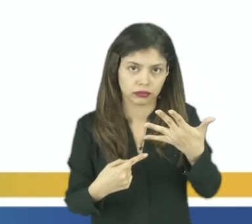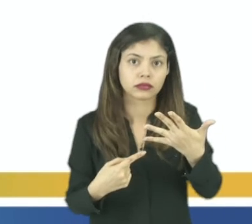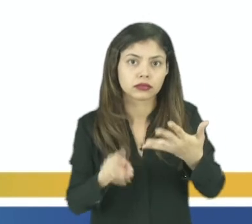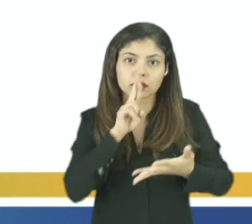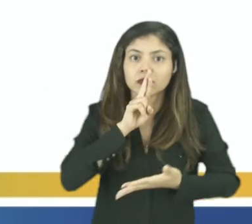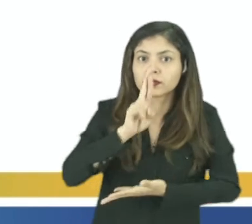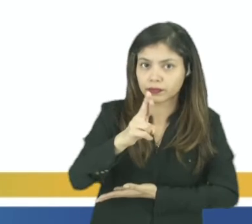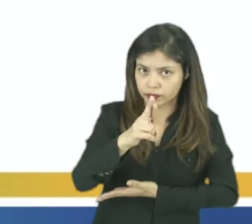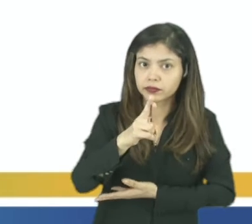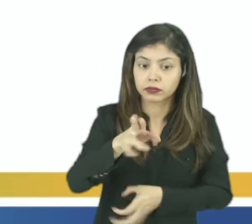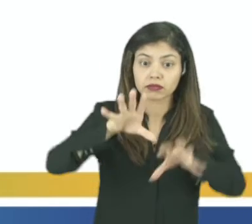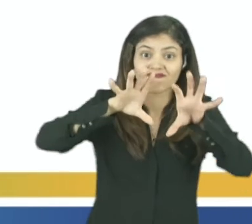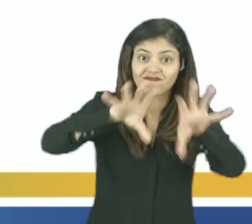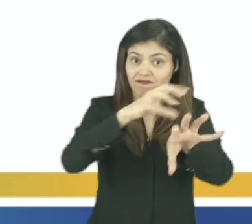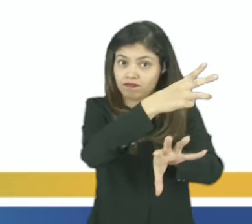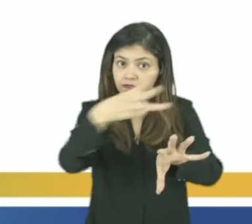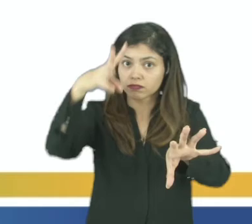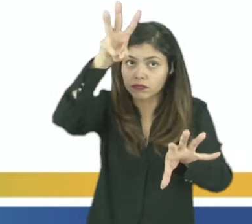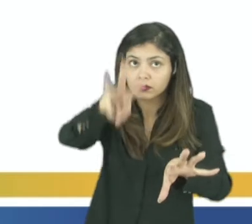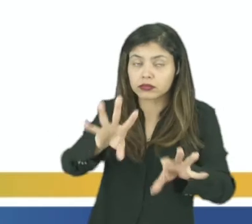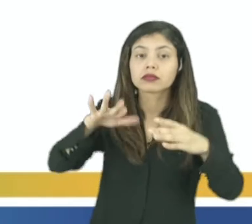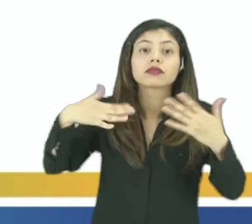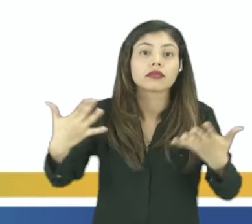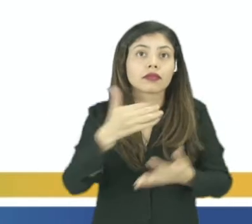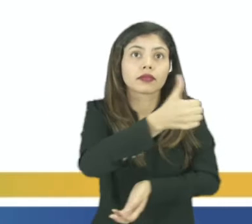o resultado desse determinante será